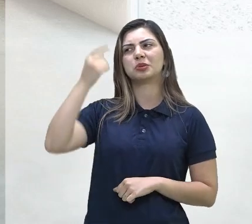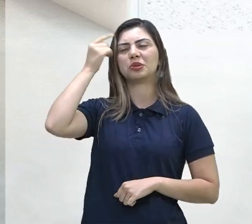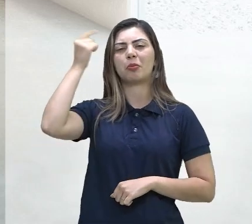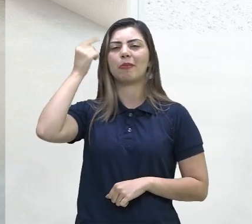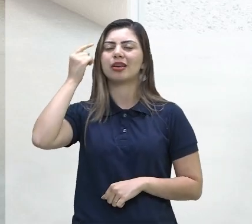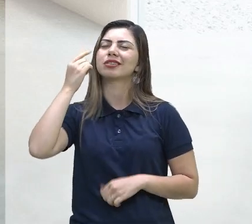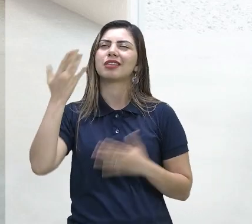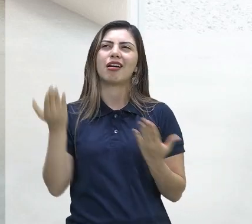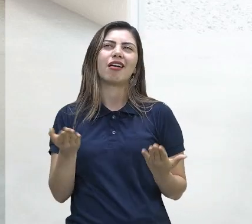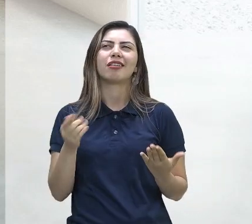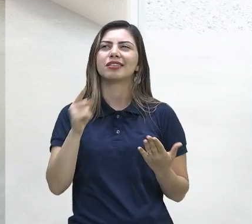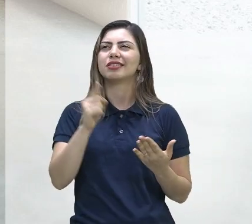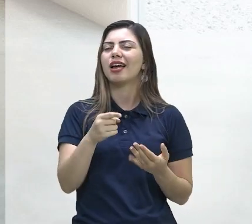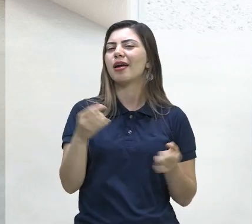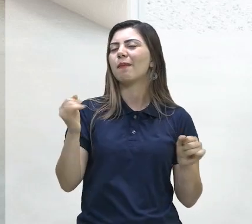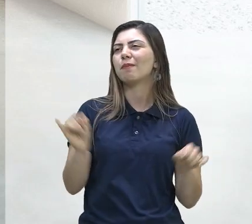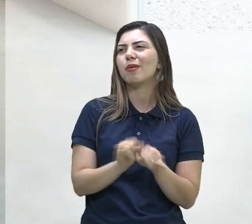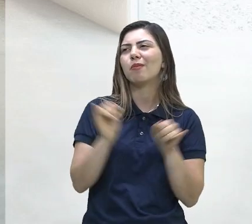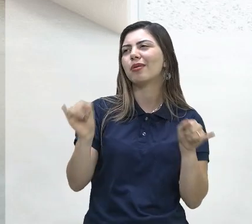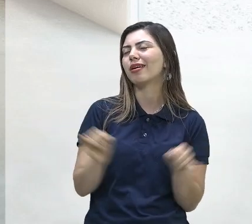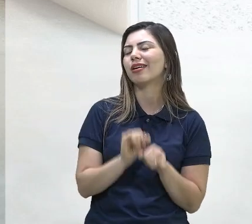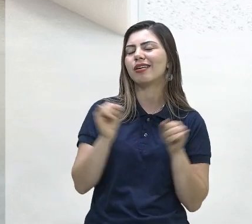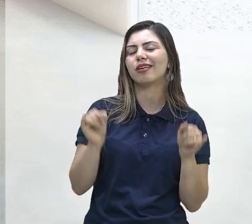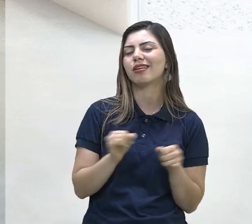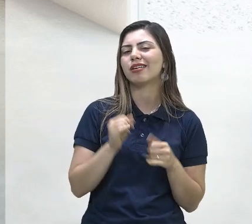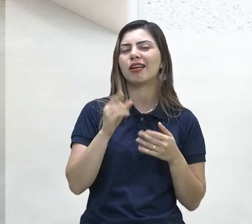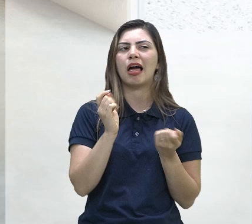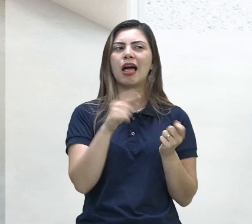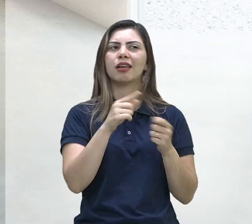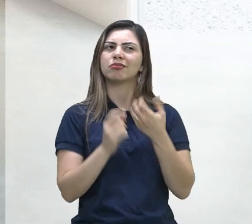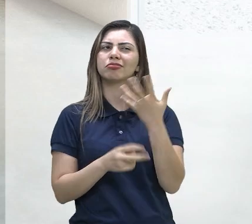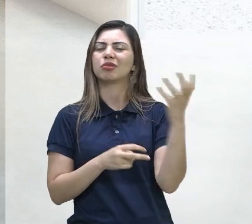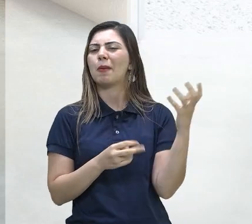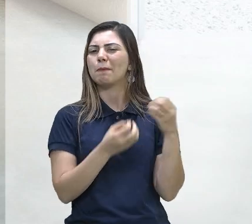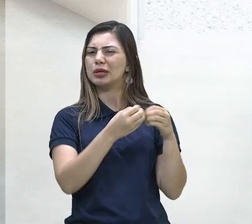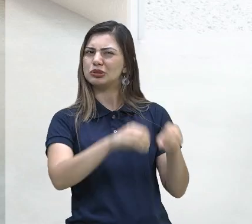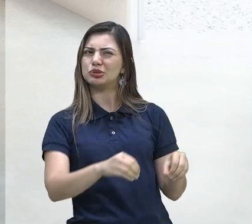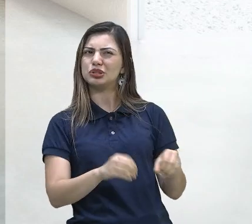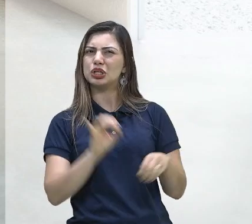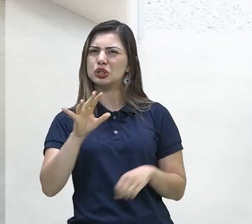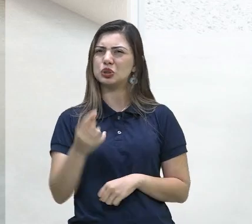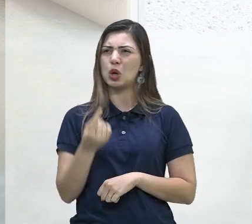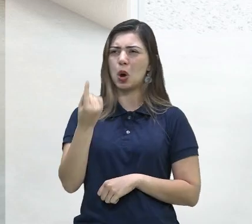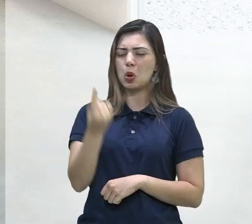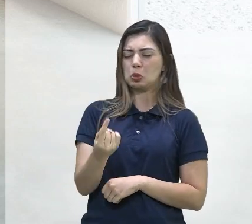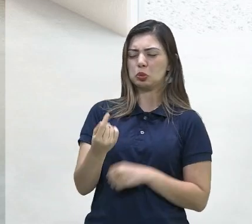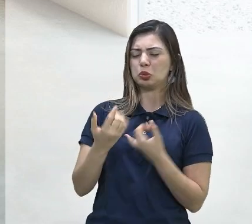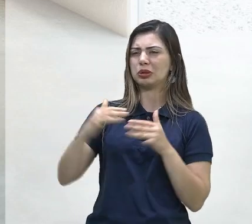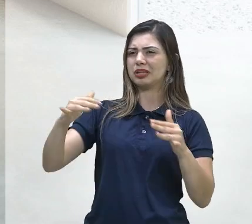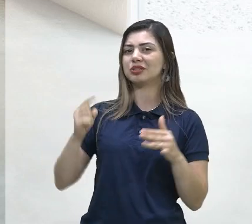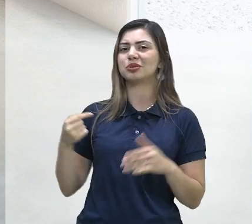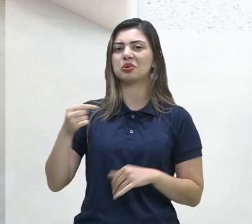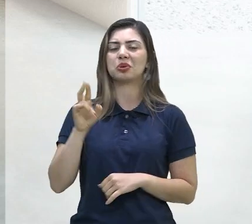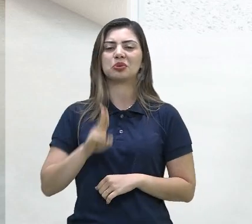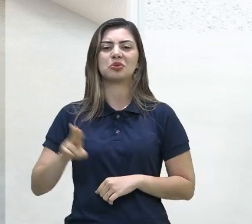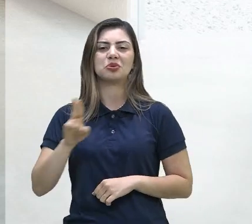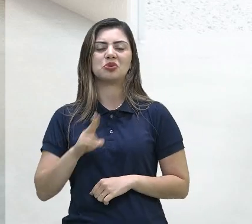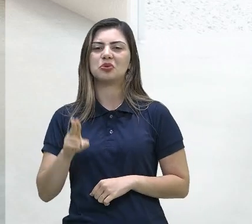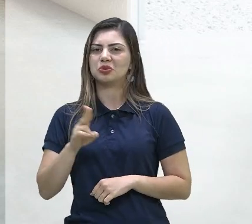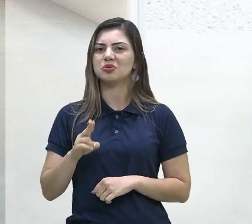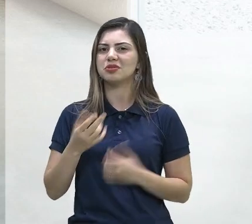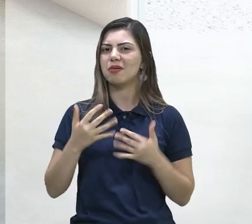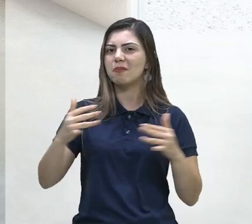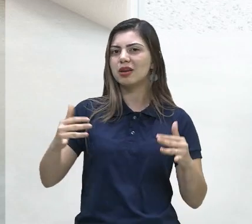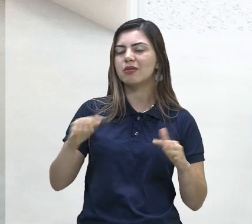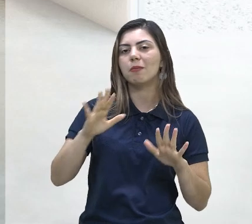não, né? Que isso não vai afetar o ambiente, né? O simples glitter, né? Que se utiliza aí como brilho e